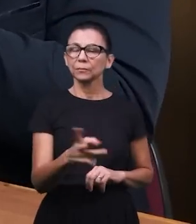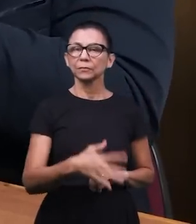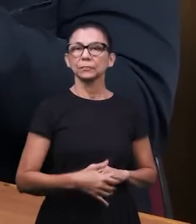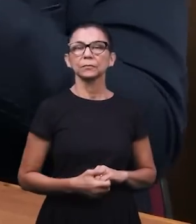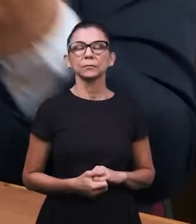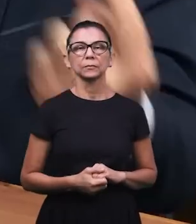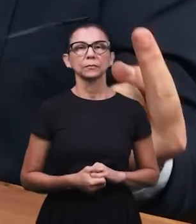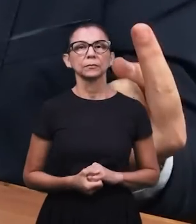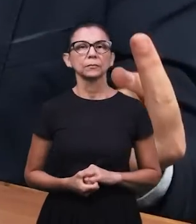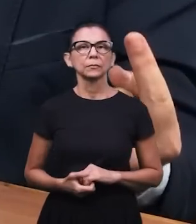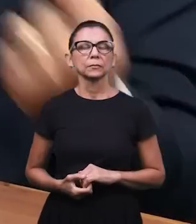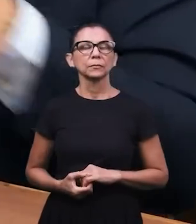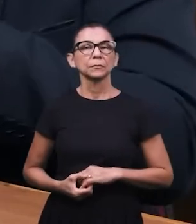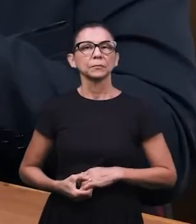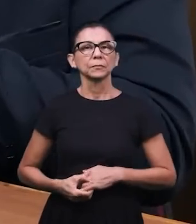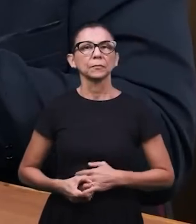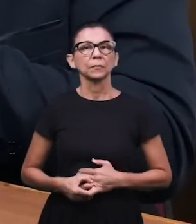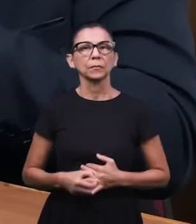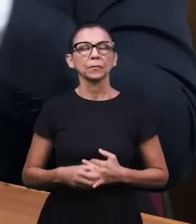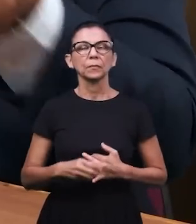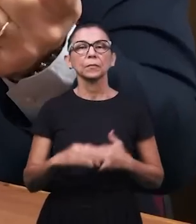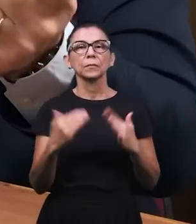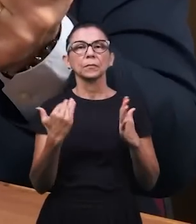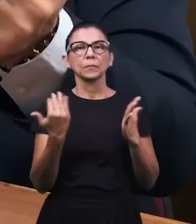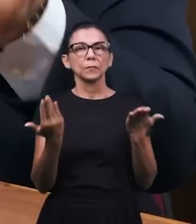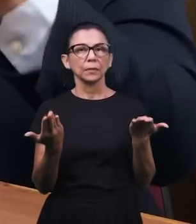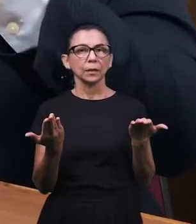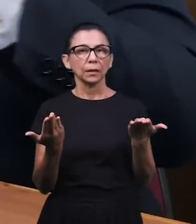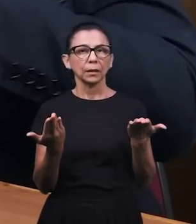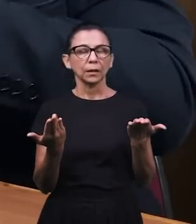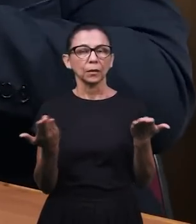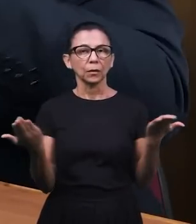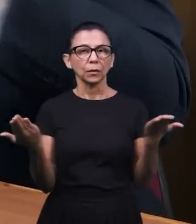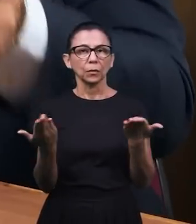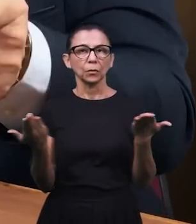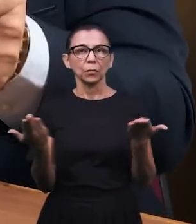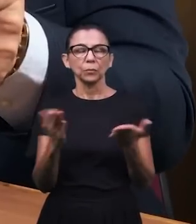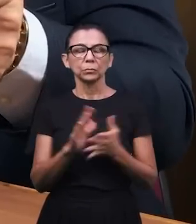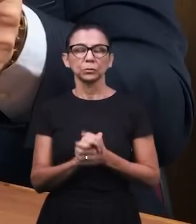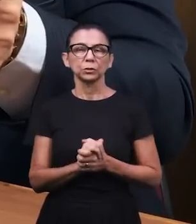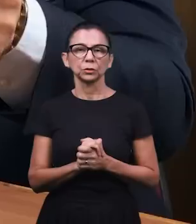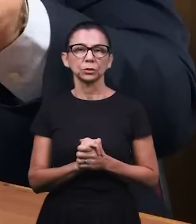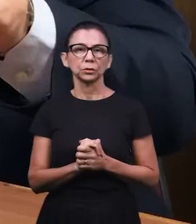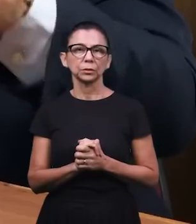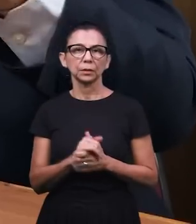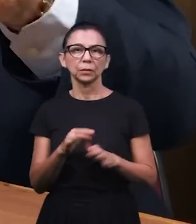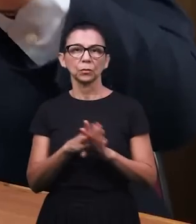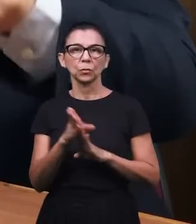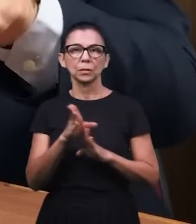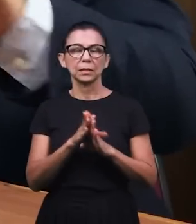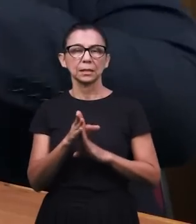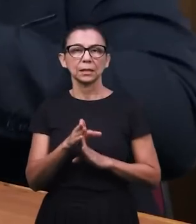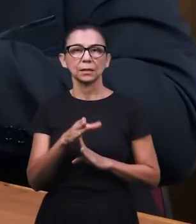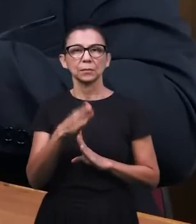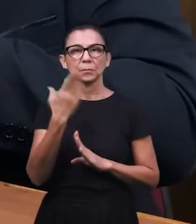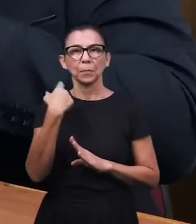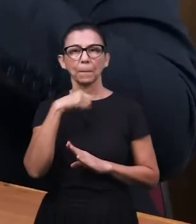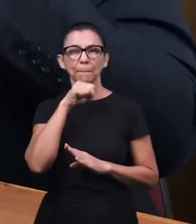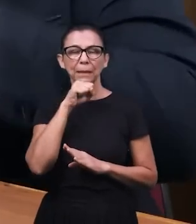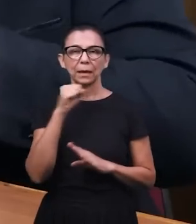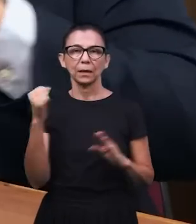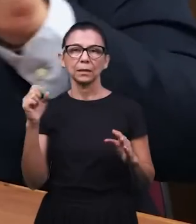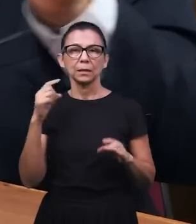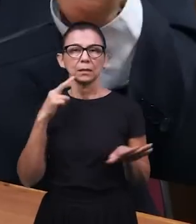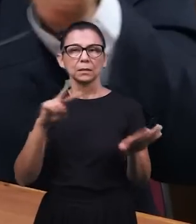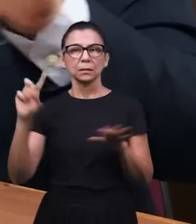spoiler na edição anterior, eu vou dar agora. A palavra hoje foi para os pais, na semana que vem vai ser para os filhos.